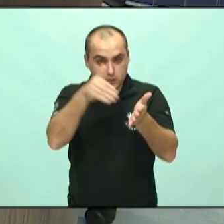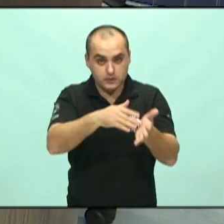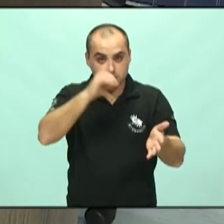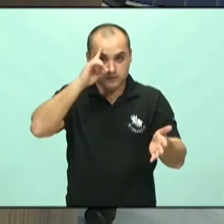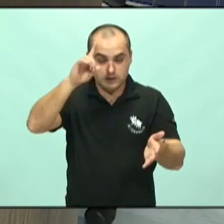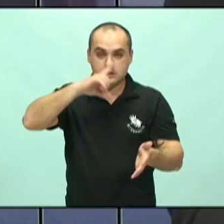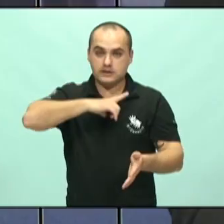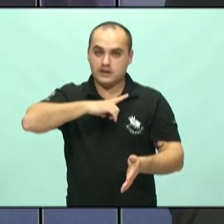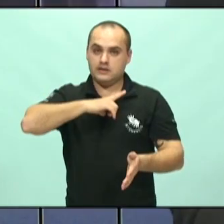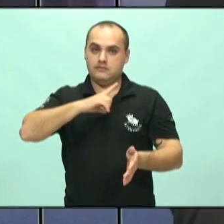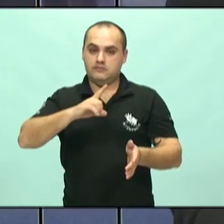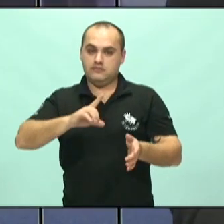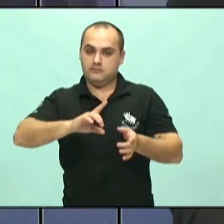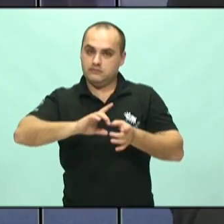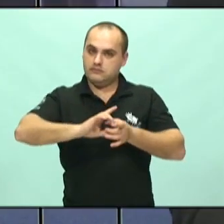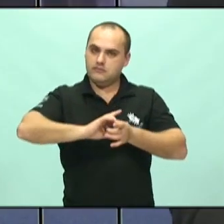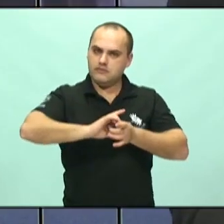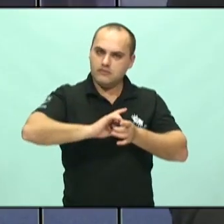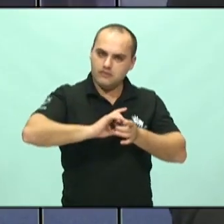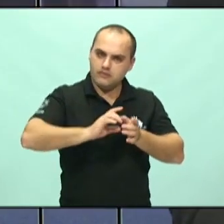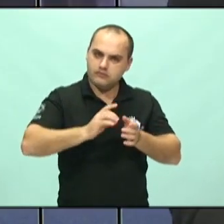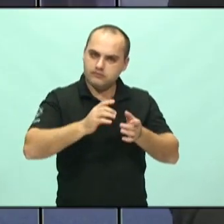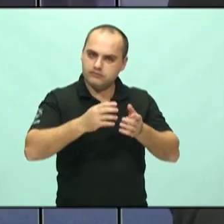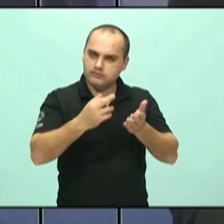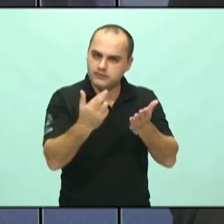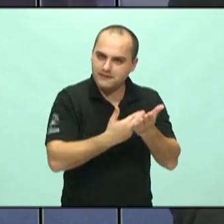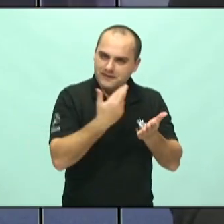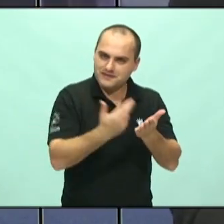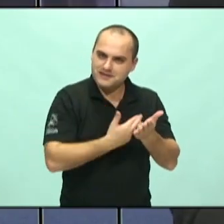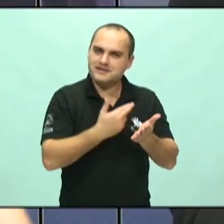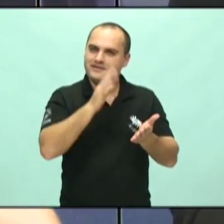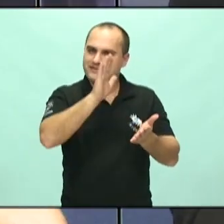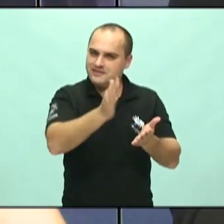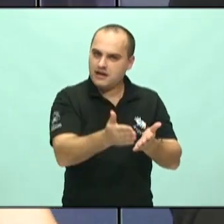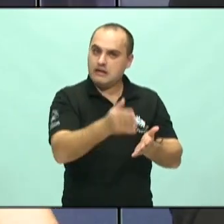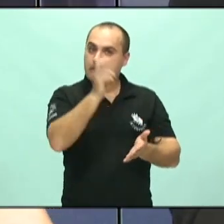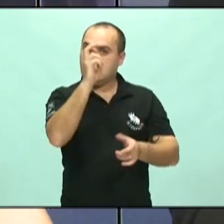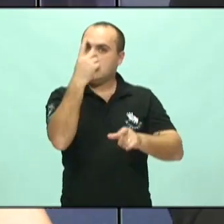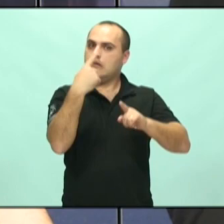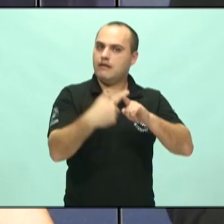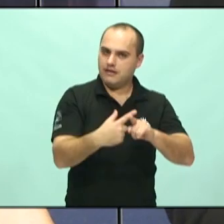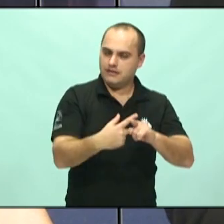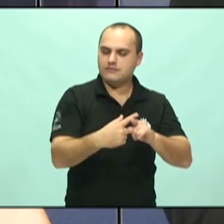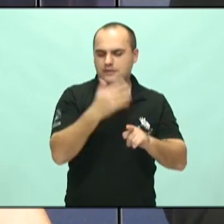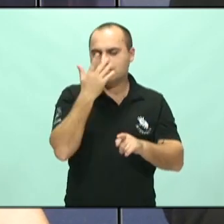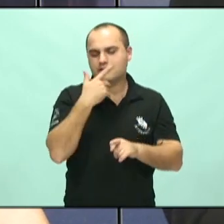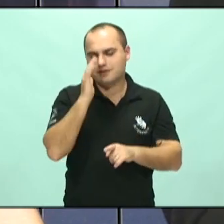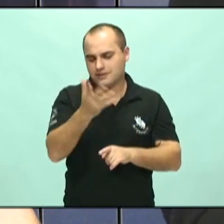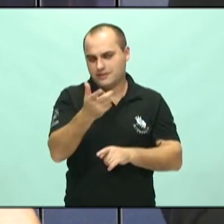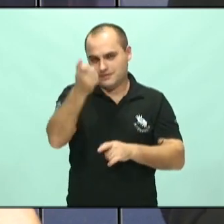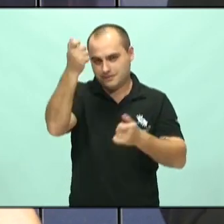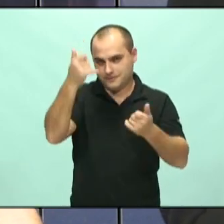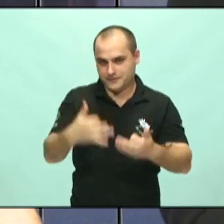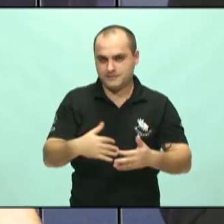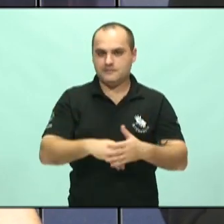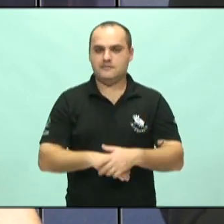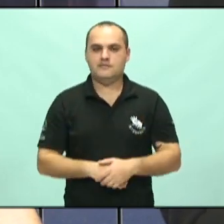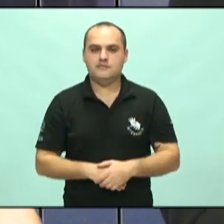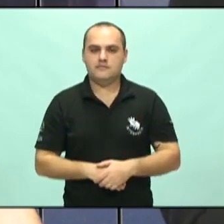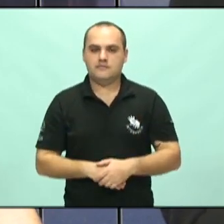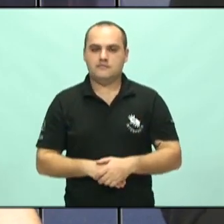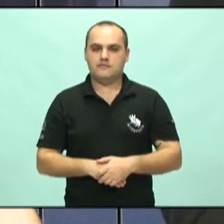Porto Cênico, 5ª edição, conforme a gente falou anteriormente, né? Então, no dia 20 de agosto, tem o espetáculo